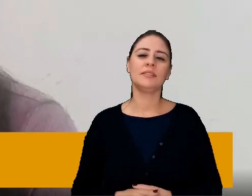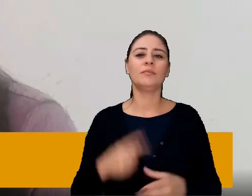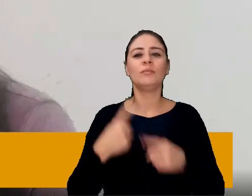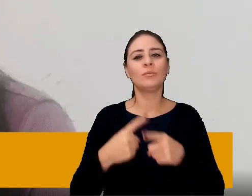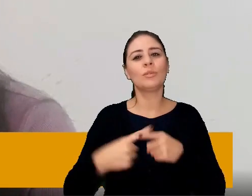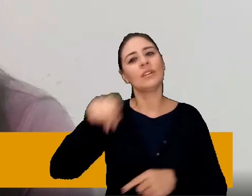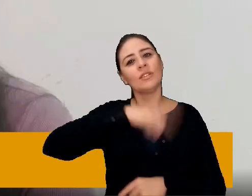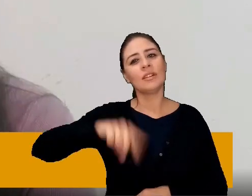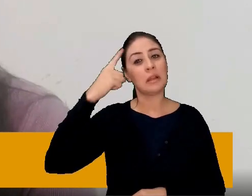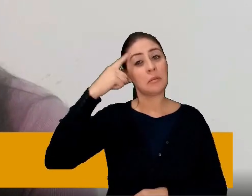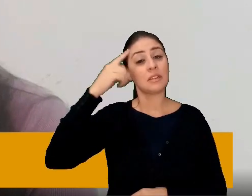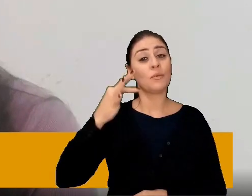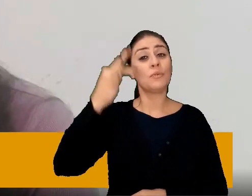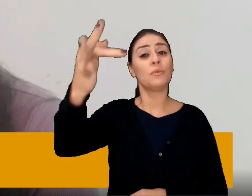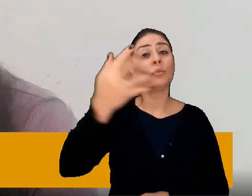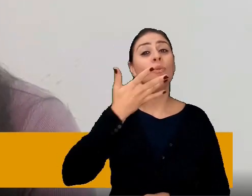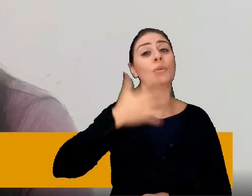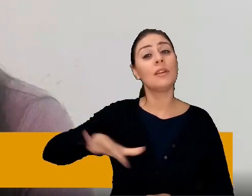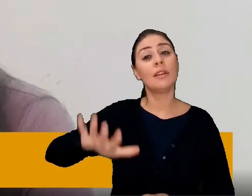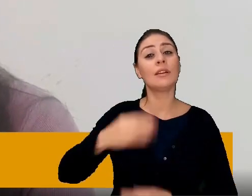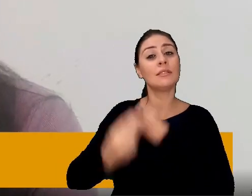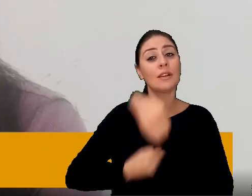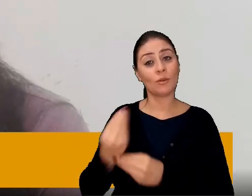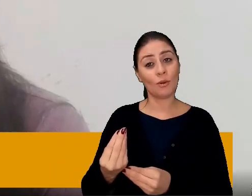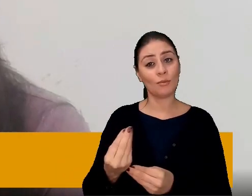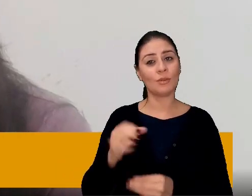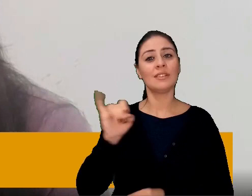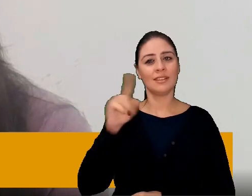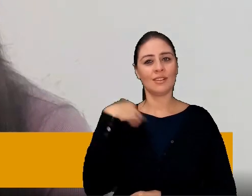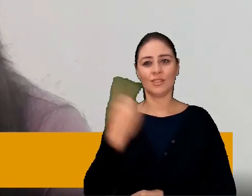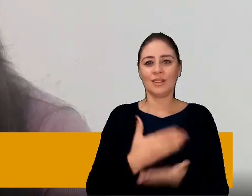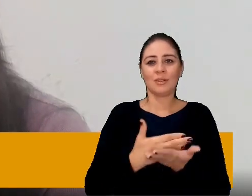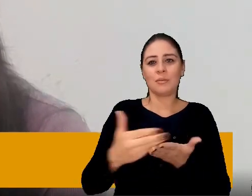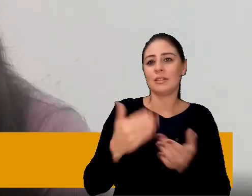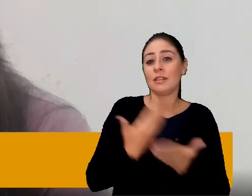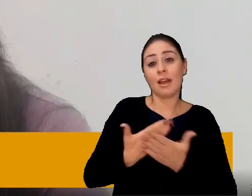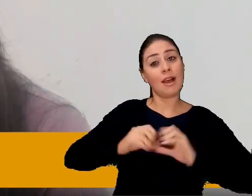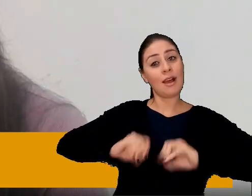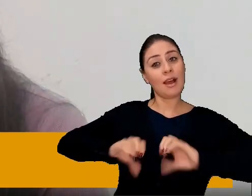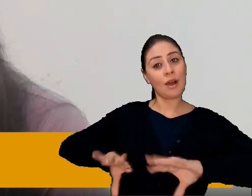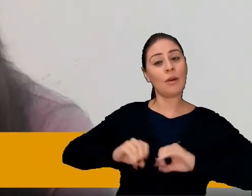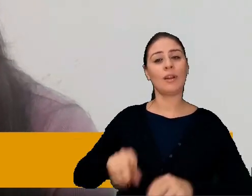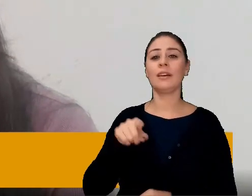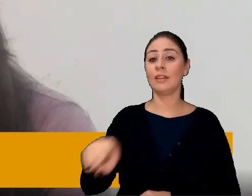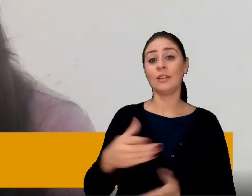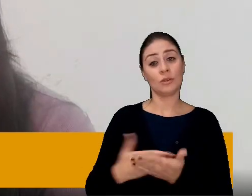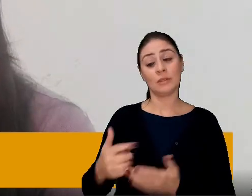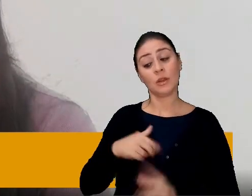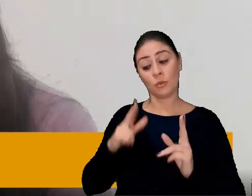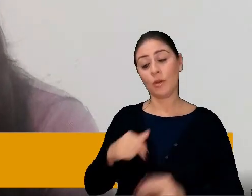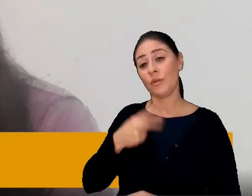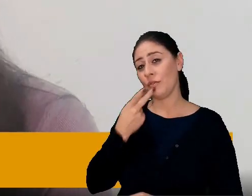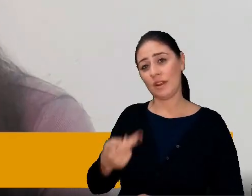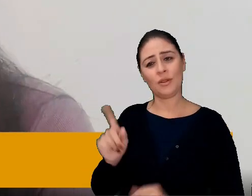de estar lá, porque a gente tem que pensar na nova geração. Se a gente começar a dar aula,